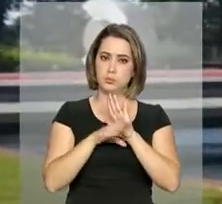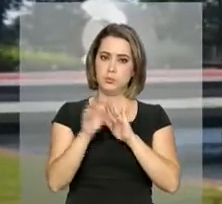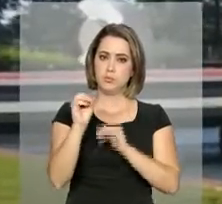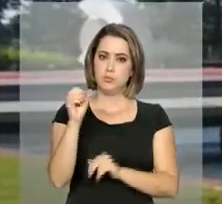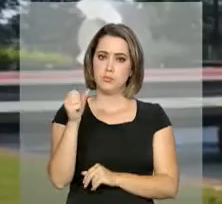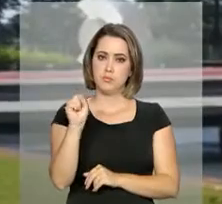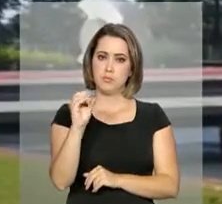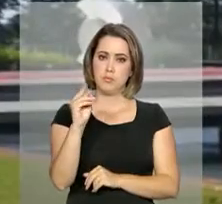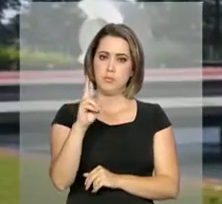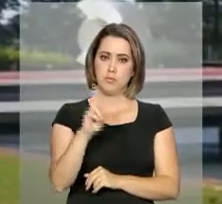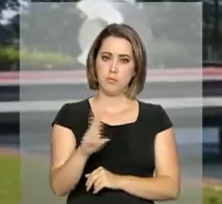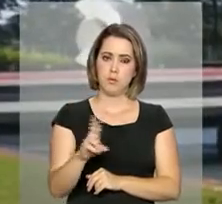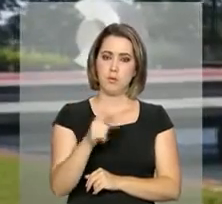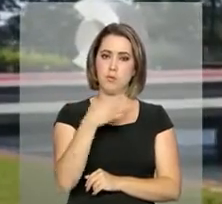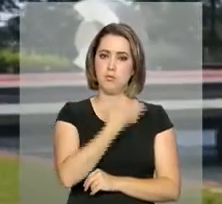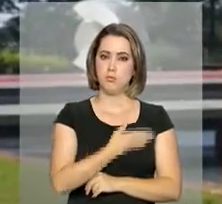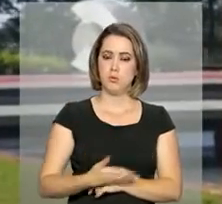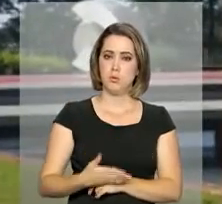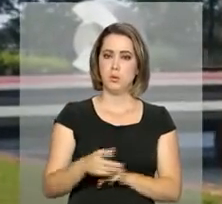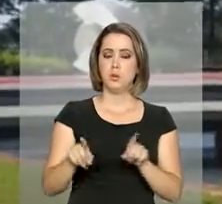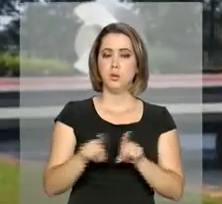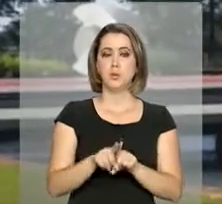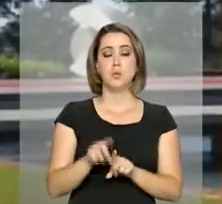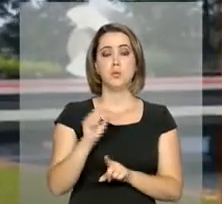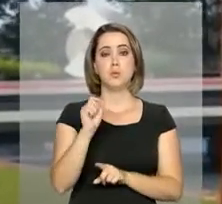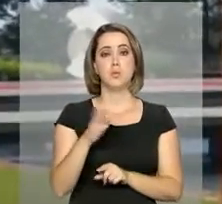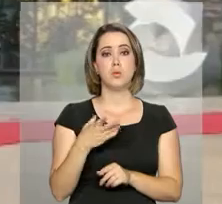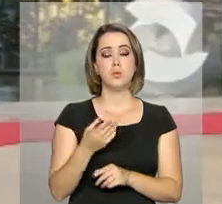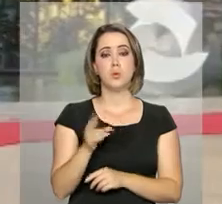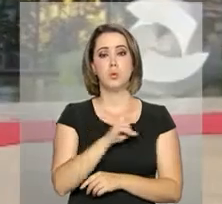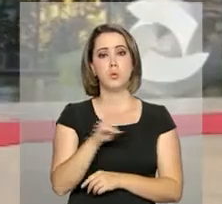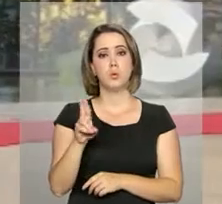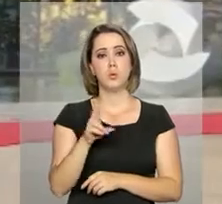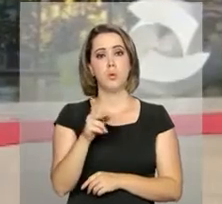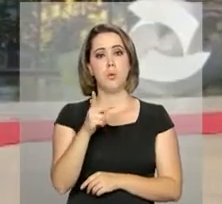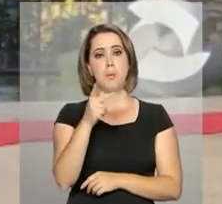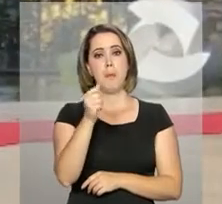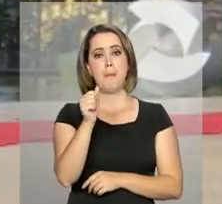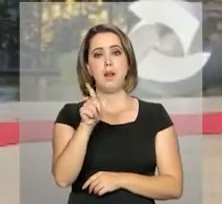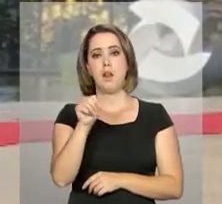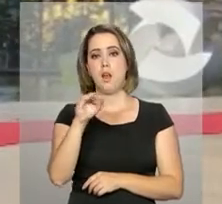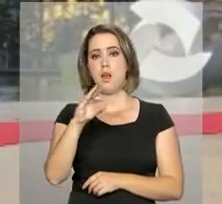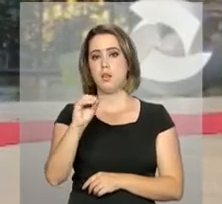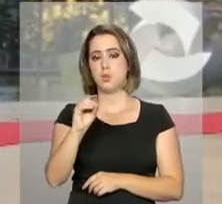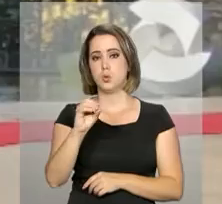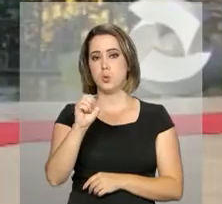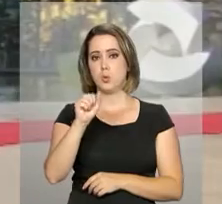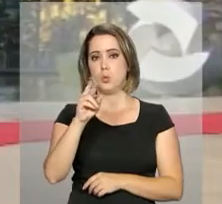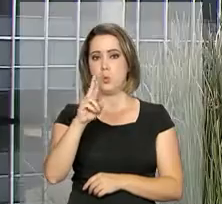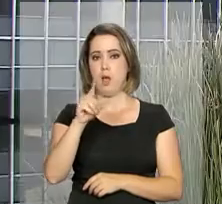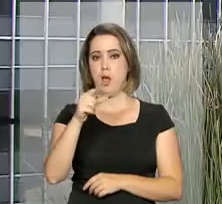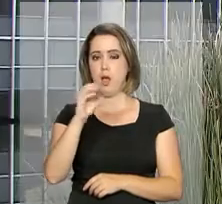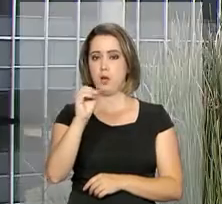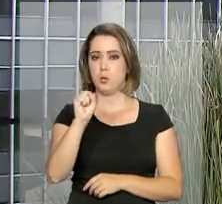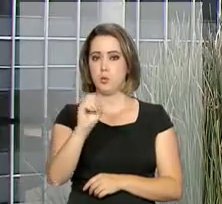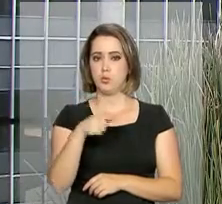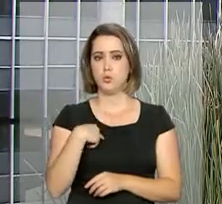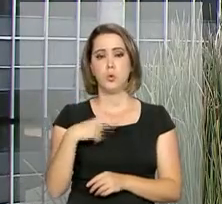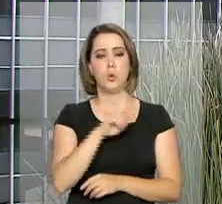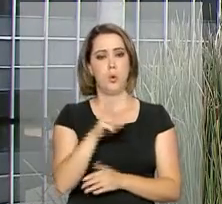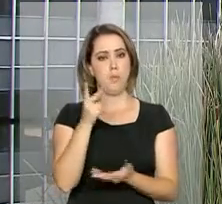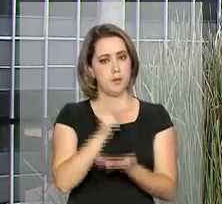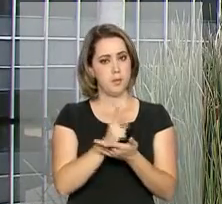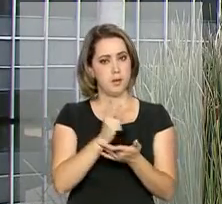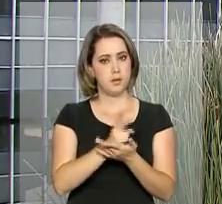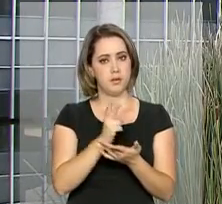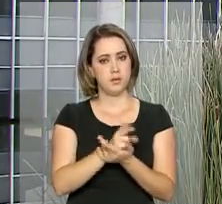e paisagismo de Burle Marx, foi chamado inicialmente de Palácio dos Arcos, mas acabou ganhando o mesmo nome do Xará